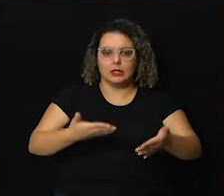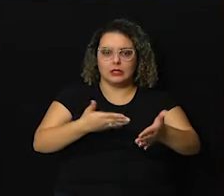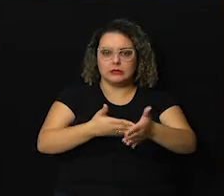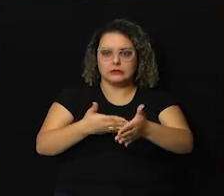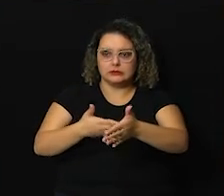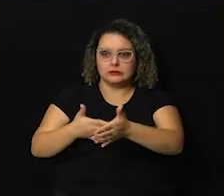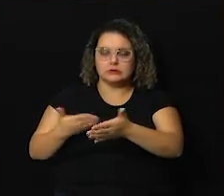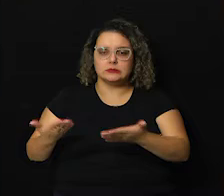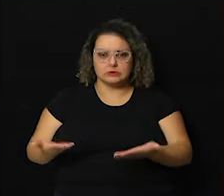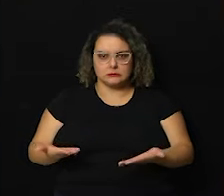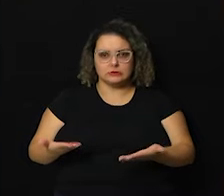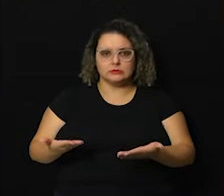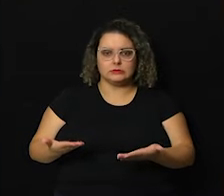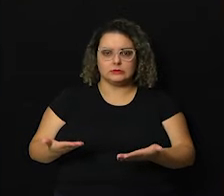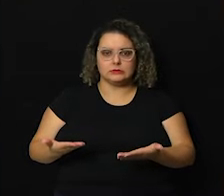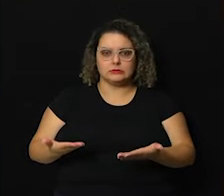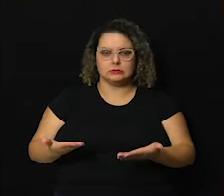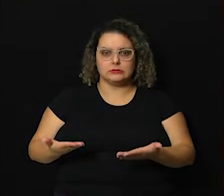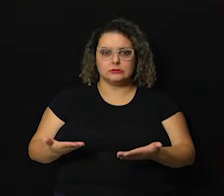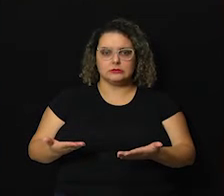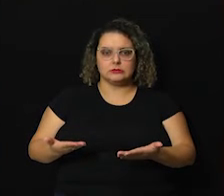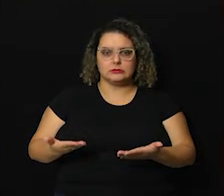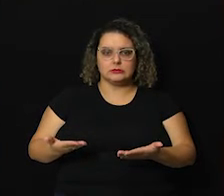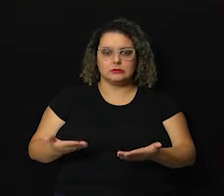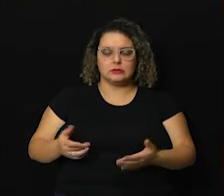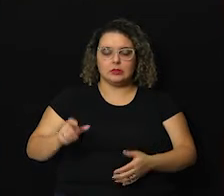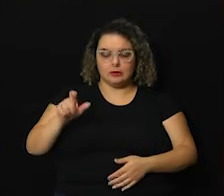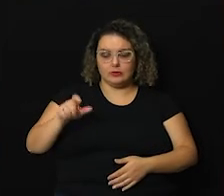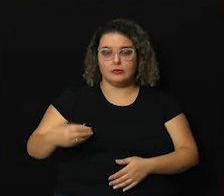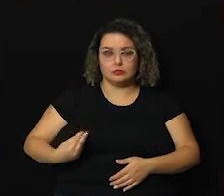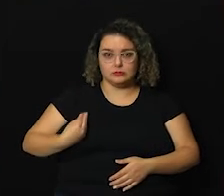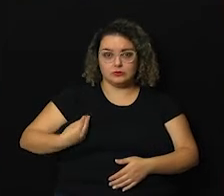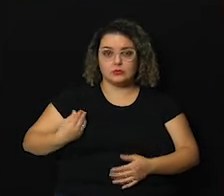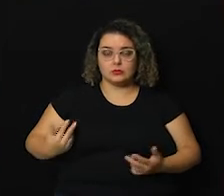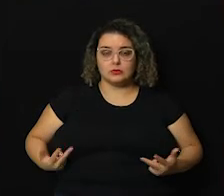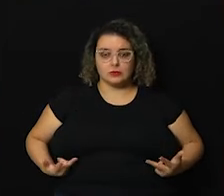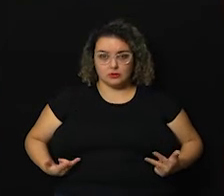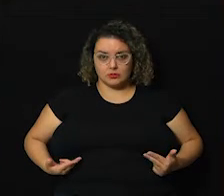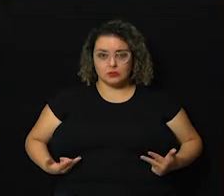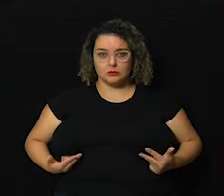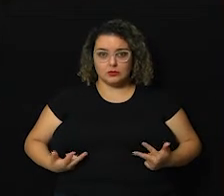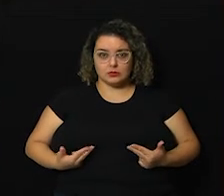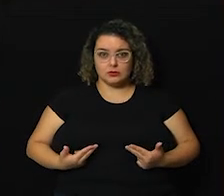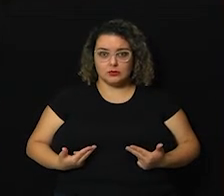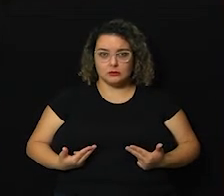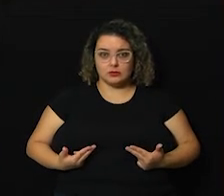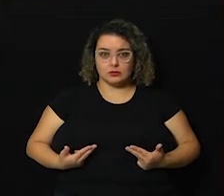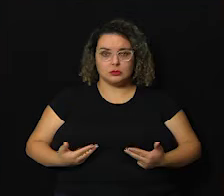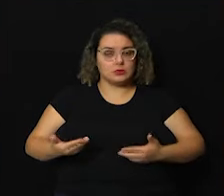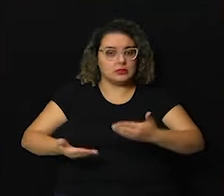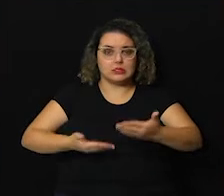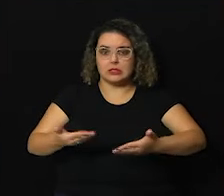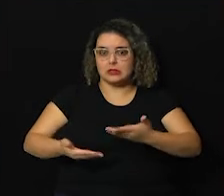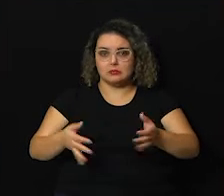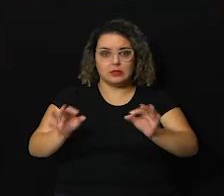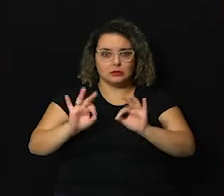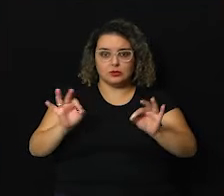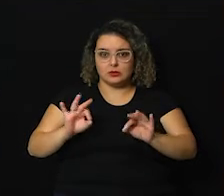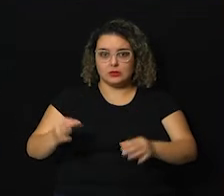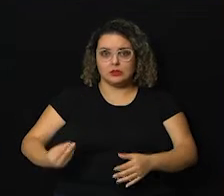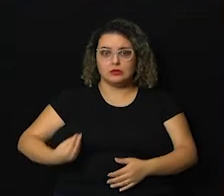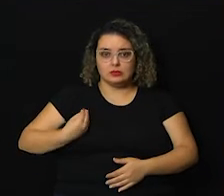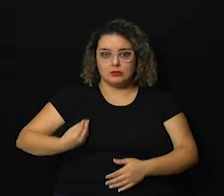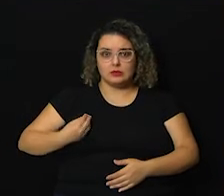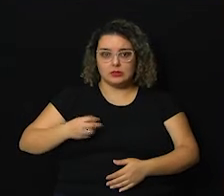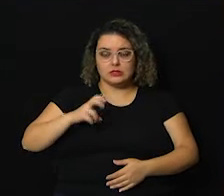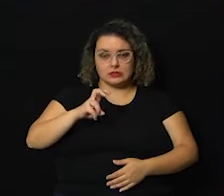rim, para você ter uma ideia, a perspectiva desse indivíduo operado, que não precisa de nenhum tratamento,